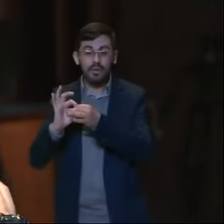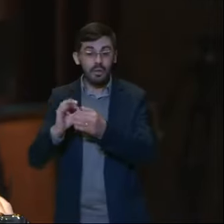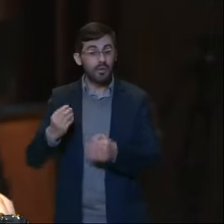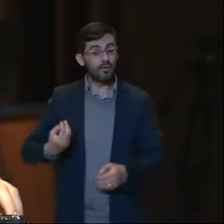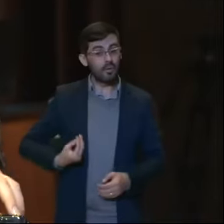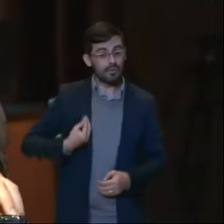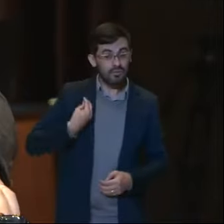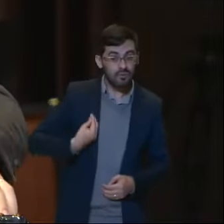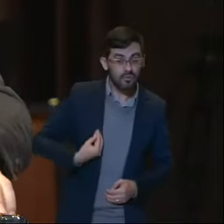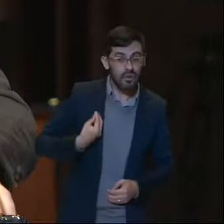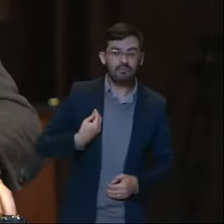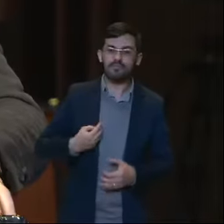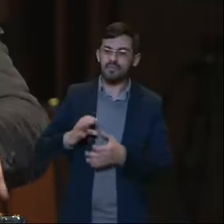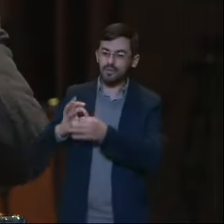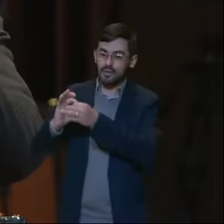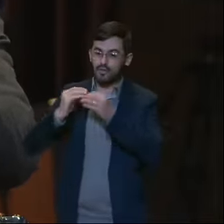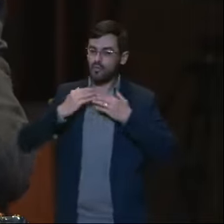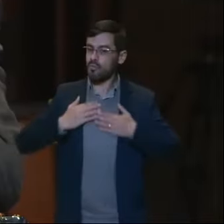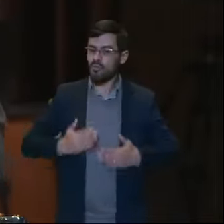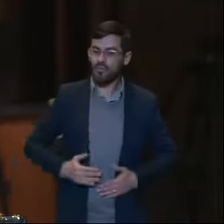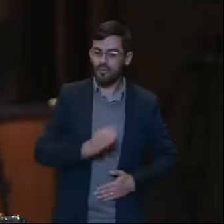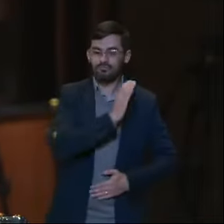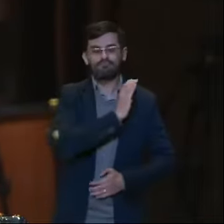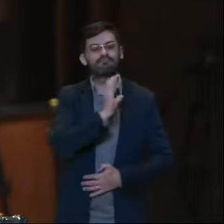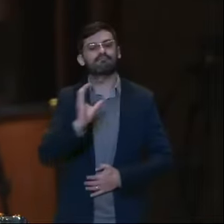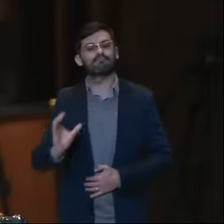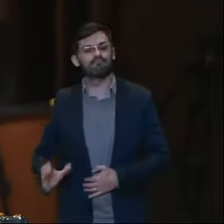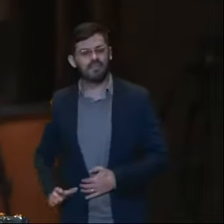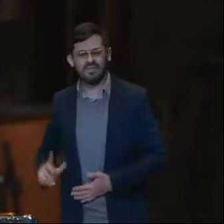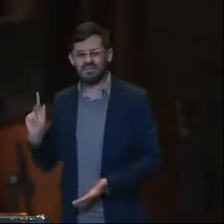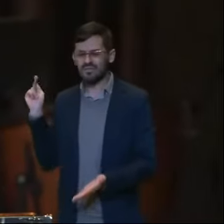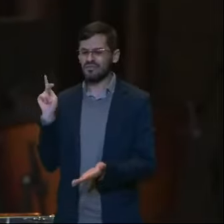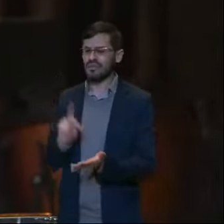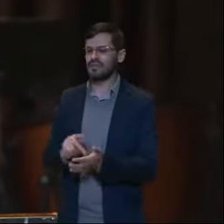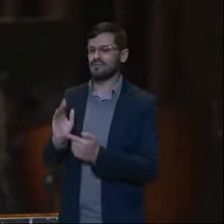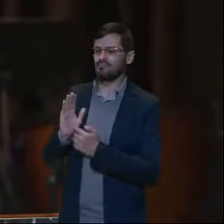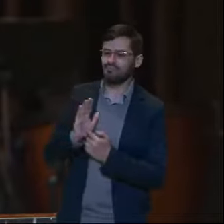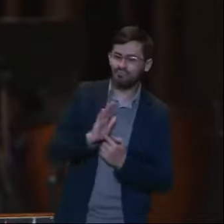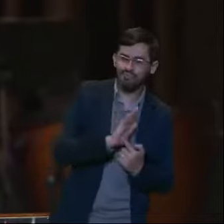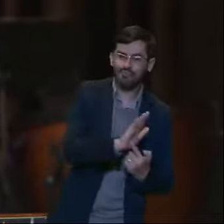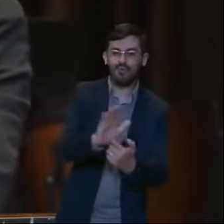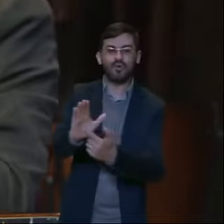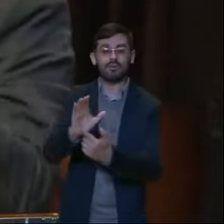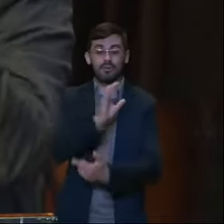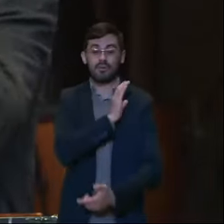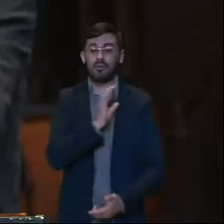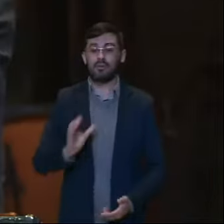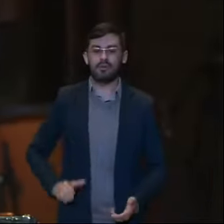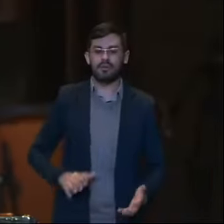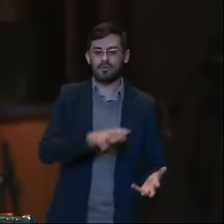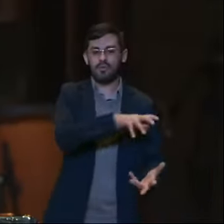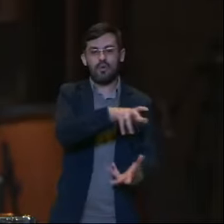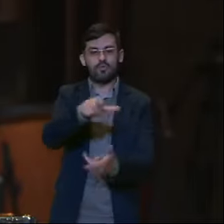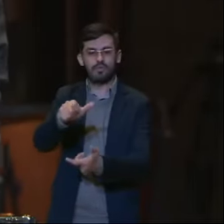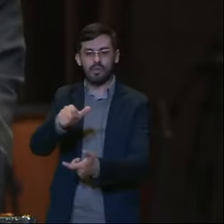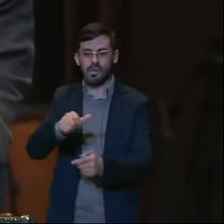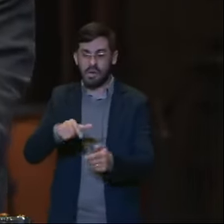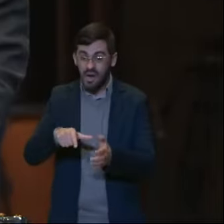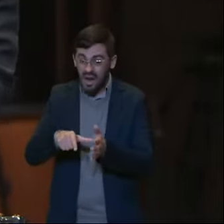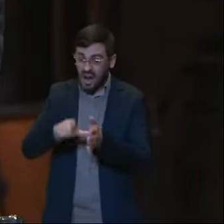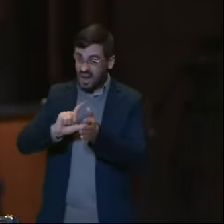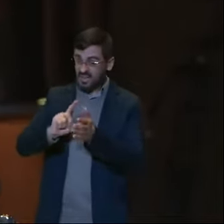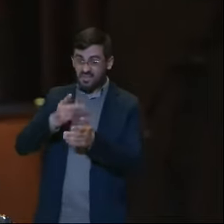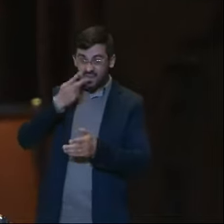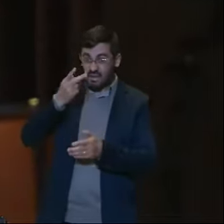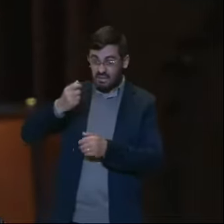vivemos essa unidade como o corpo de Cristo, isso revela Cristo ao mundo. Mesmo antes de nós falarmos qualquer